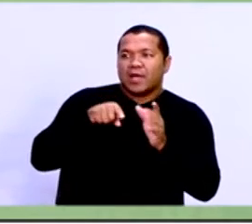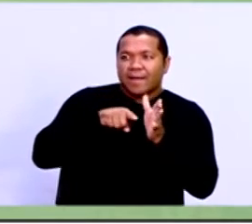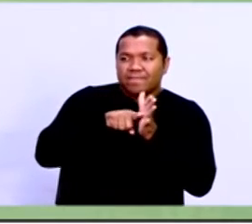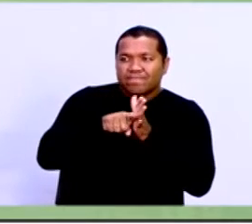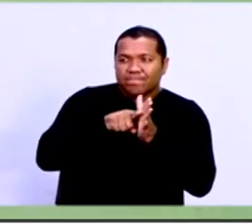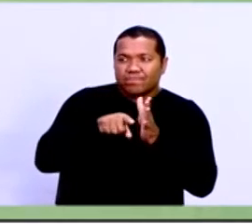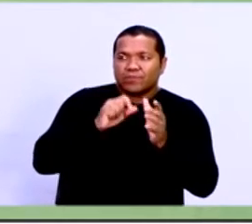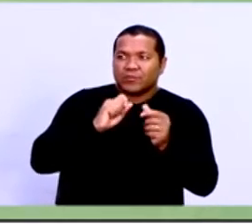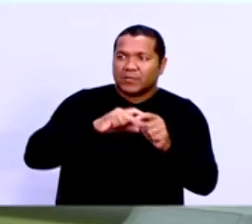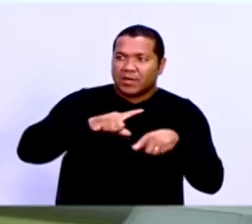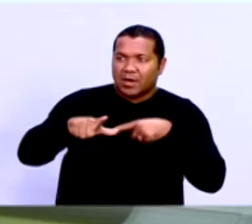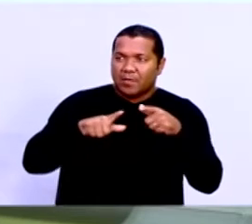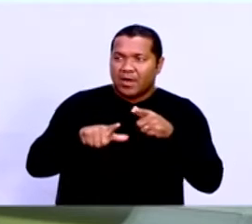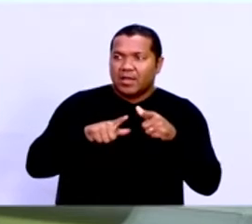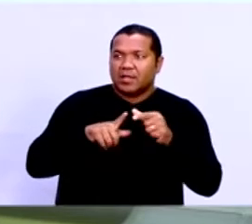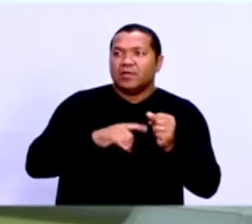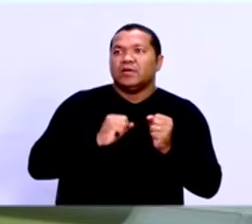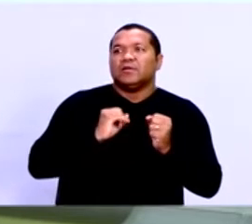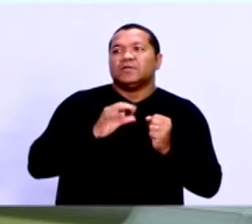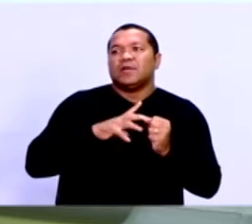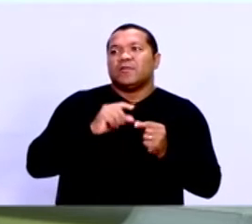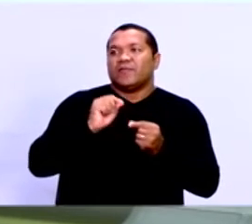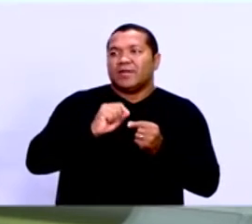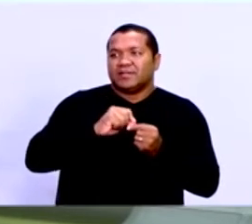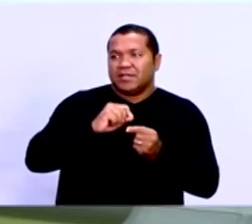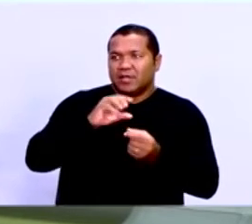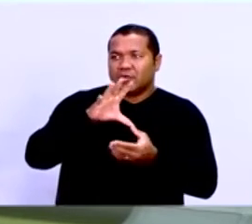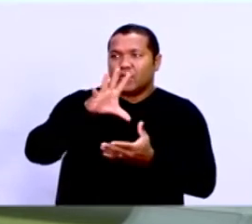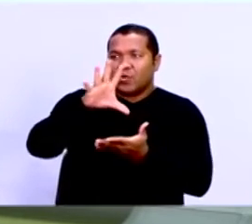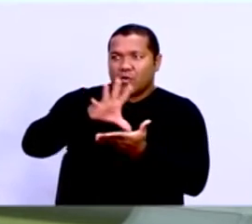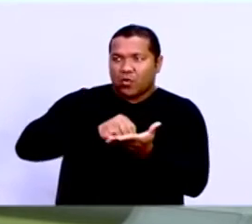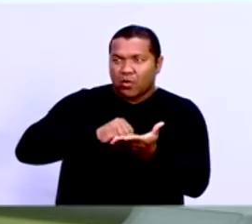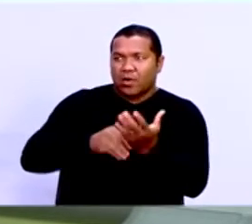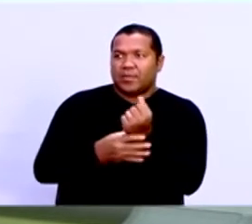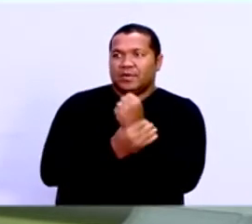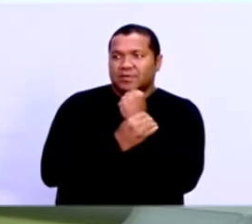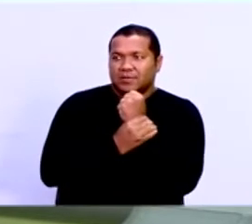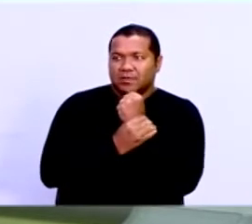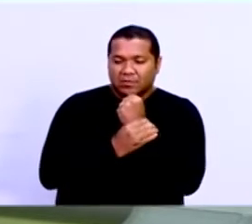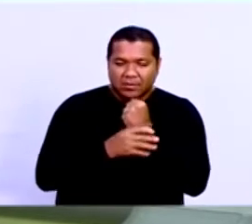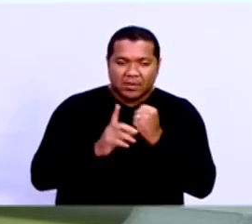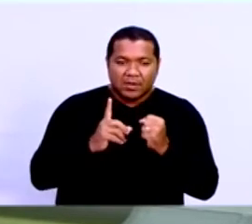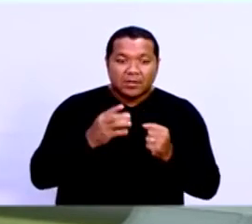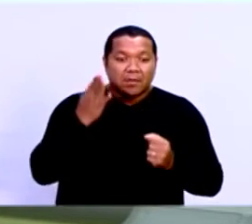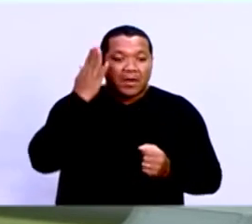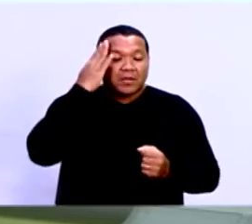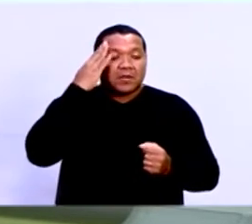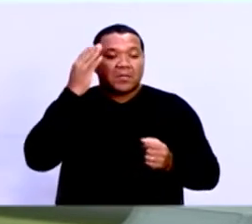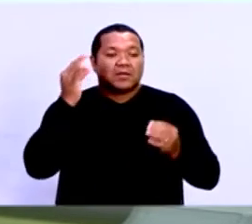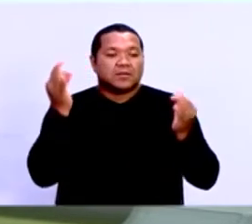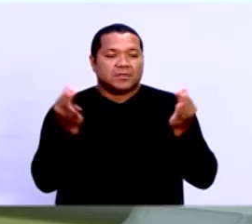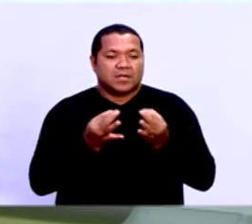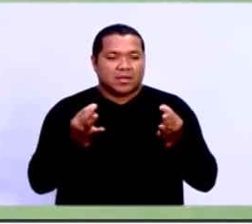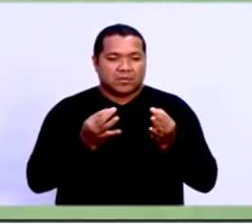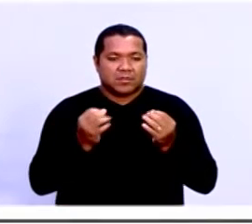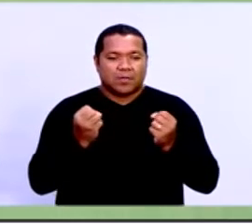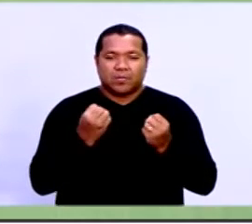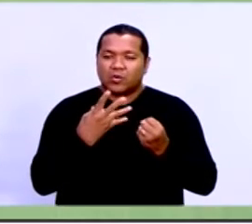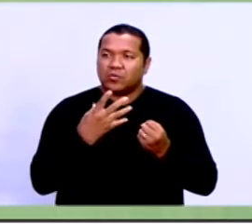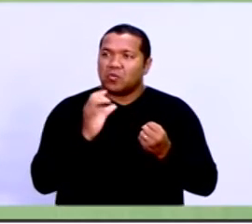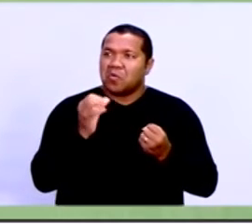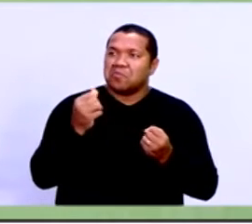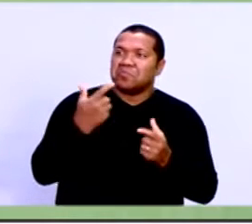já vai utilizar por eles mantêm o backup mantém o monitoramento de erros pra saber certinho se vai funcionar